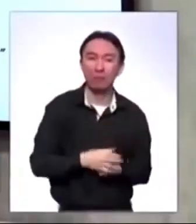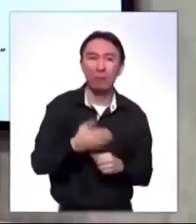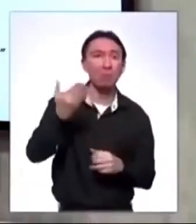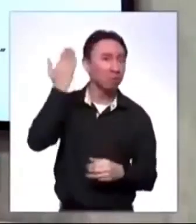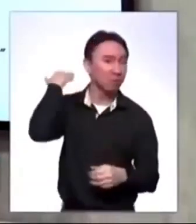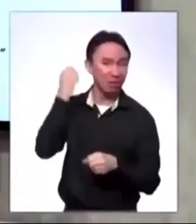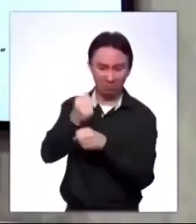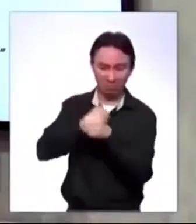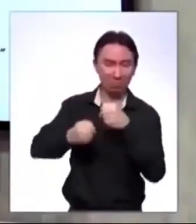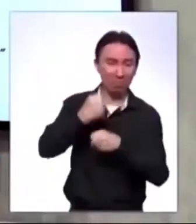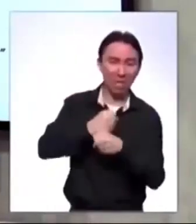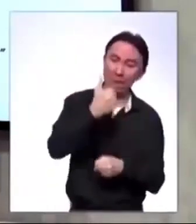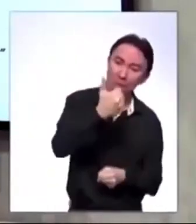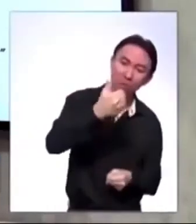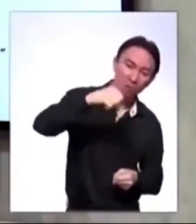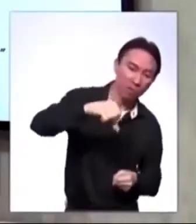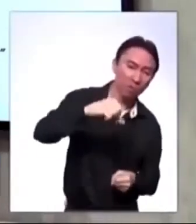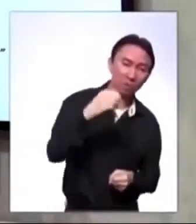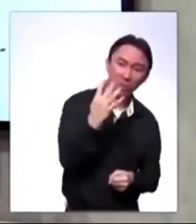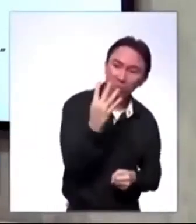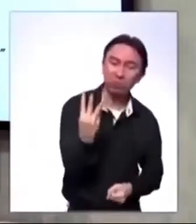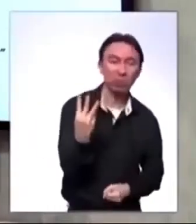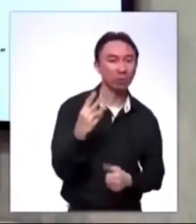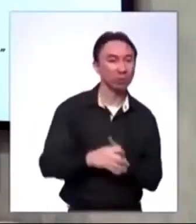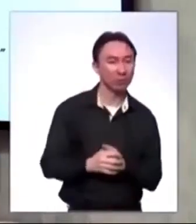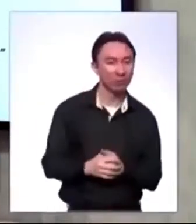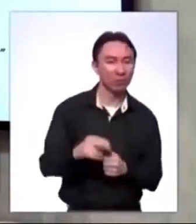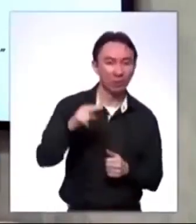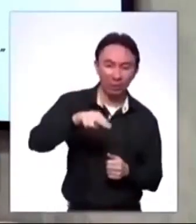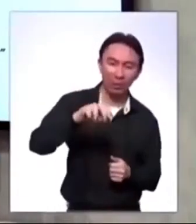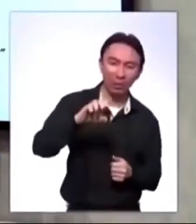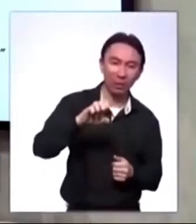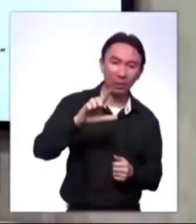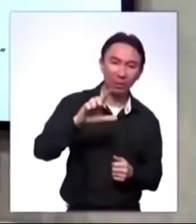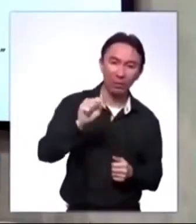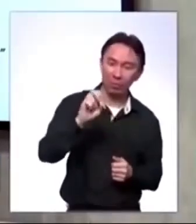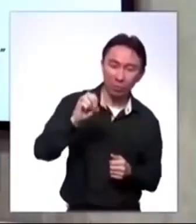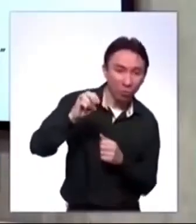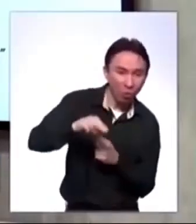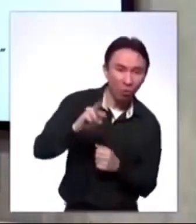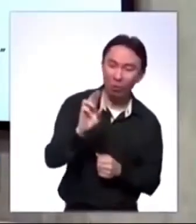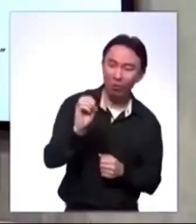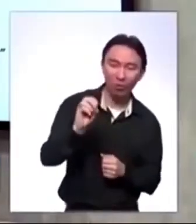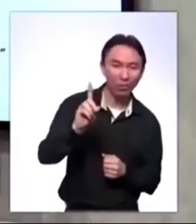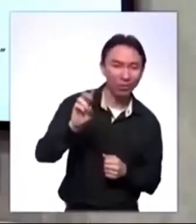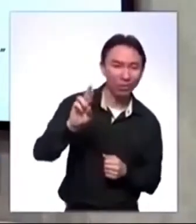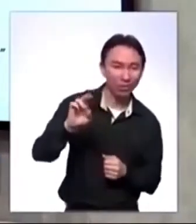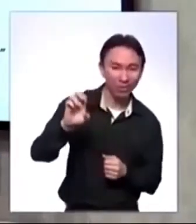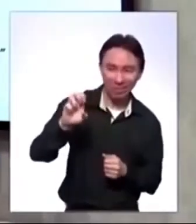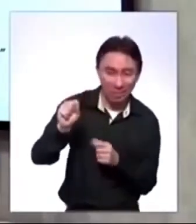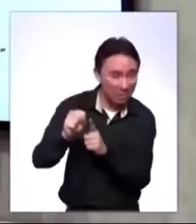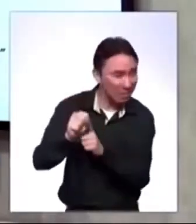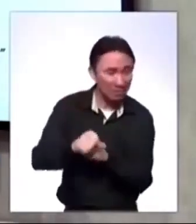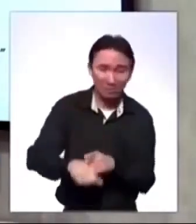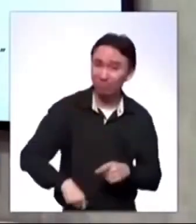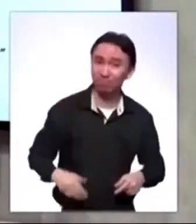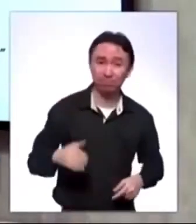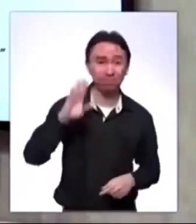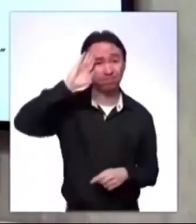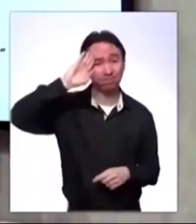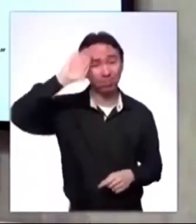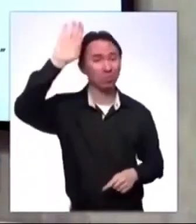1943. Por isso que o Nelson Rodrigues é o grande autor do teatro brasileiro, considerado o nosso Shakespeare. Porque o Shakespeare é o grande nome do teatro